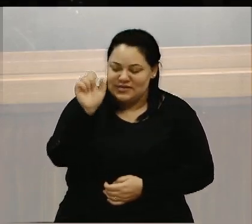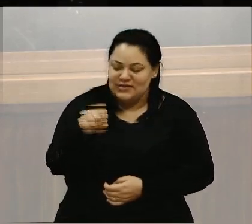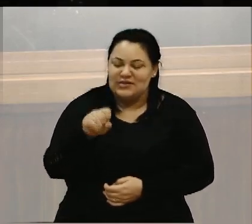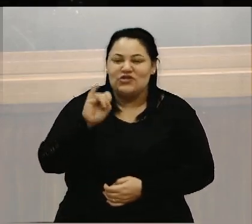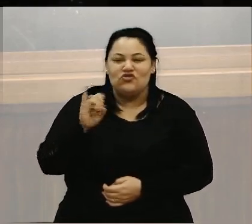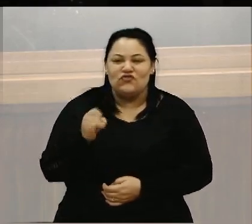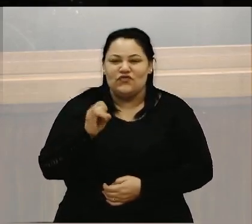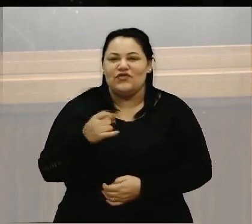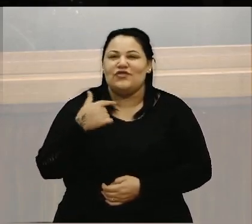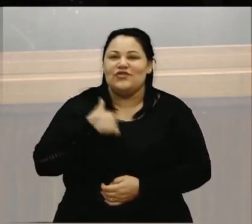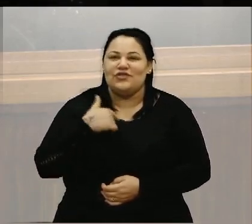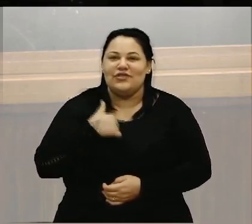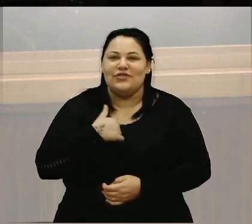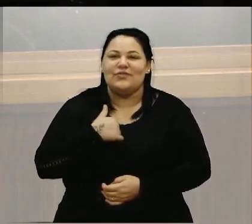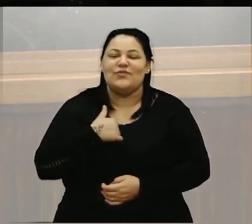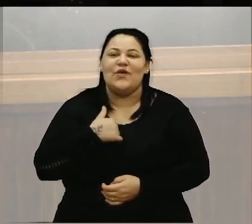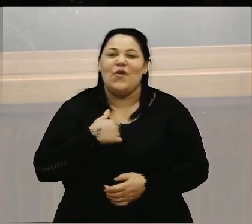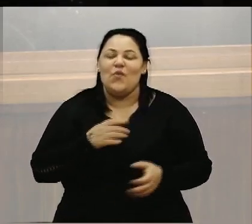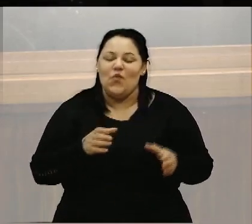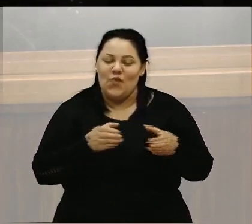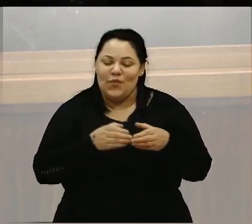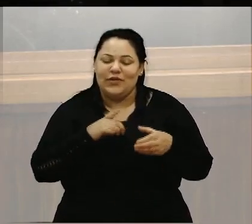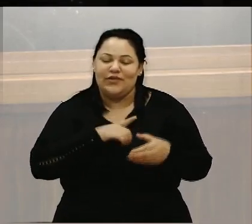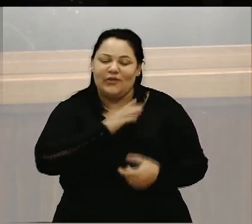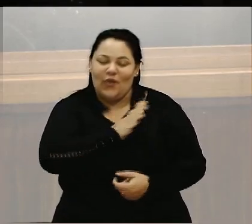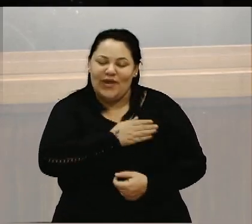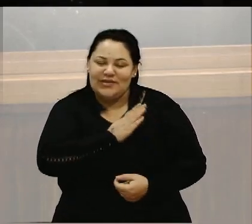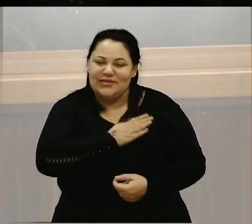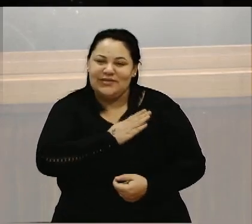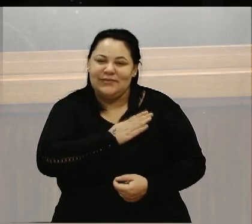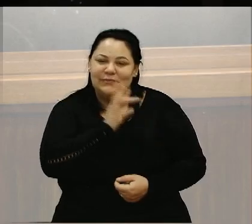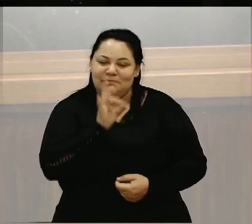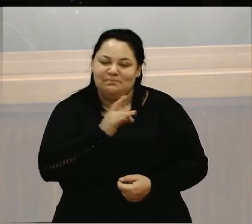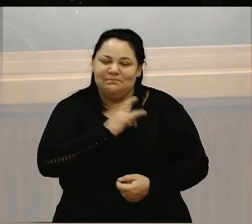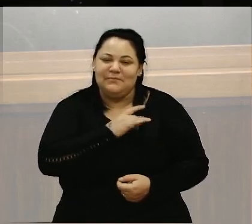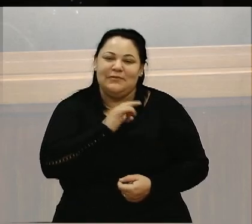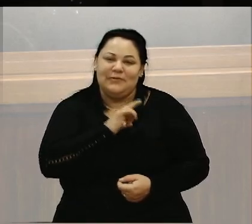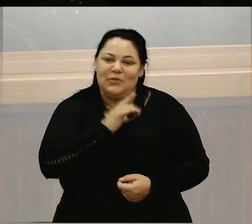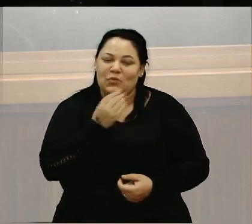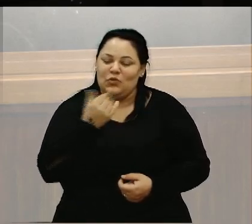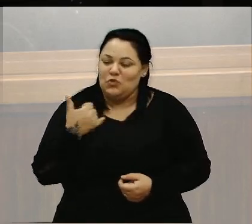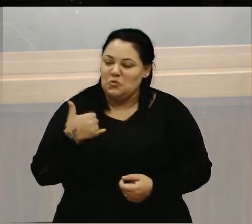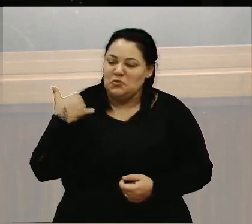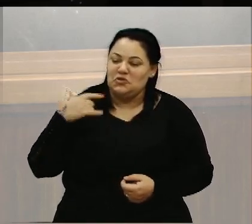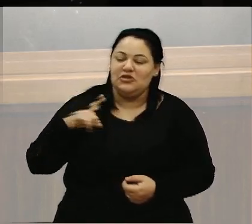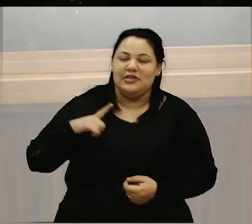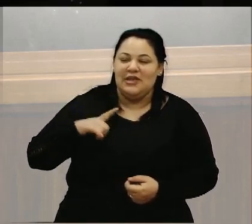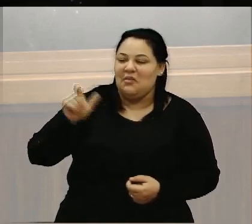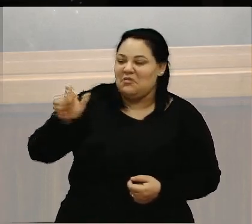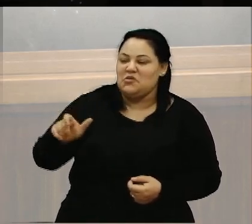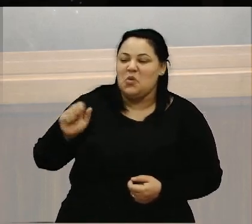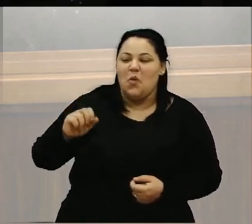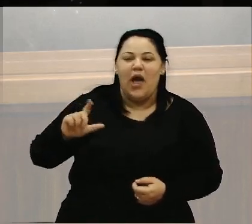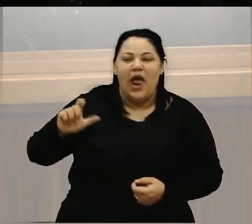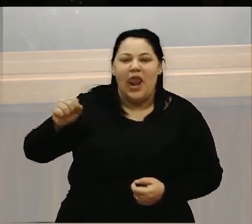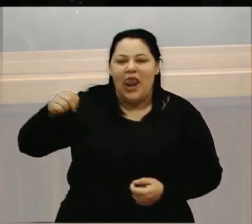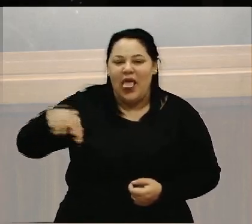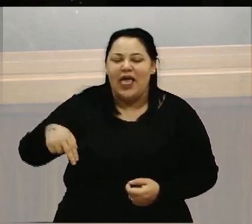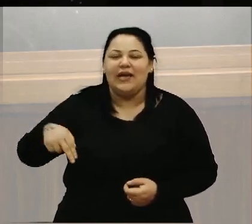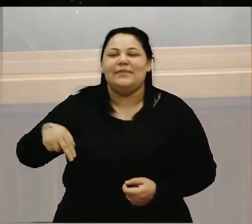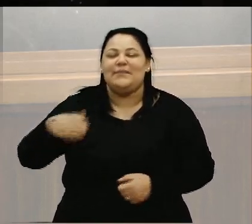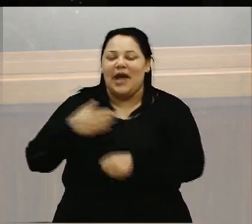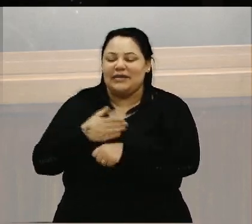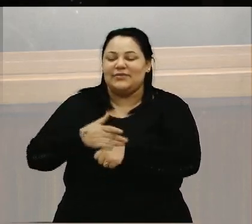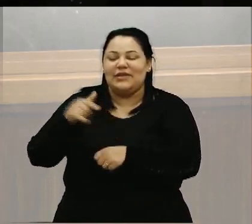time que eu carrego no coração. Então, com certeza, a gente tem muito orgulho de ter o Alan Ruschel jogando aqui por um time da